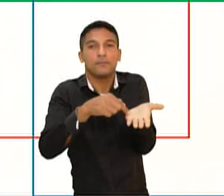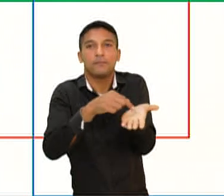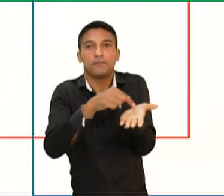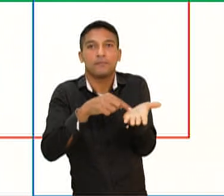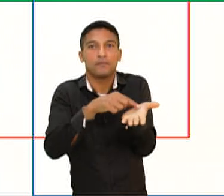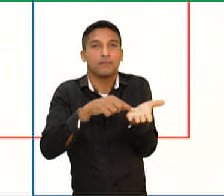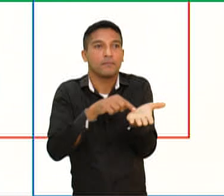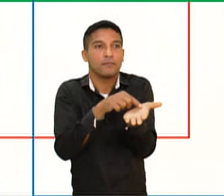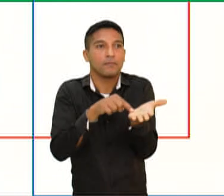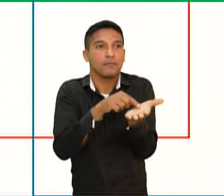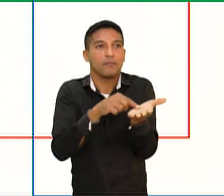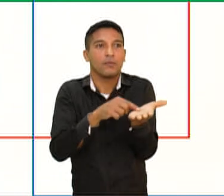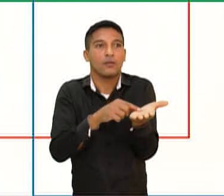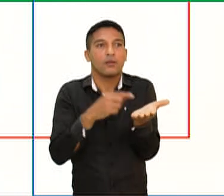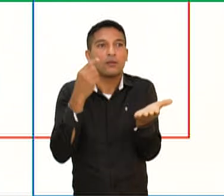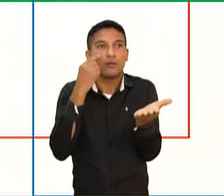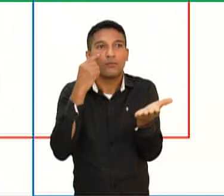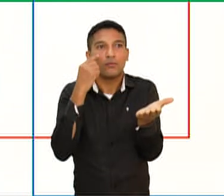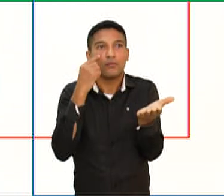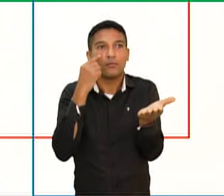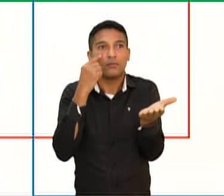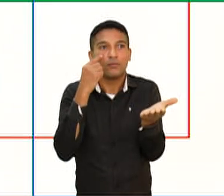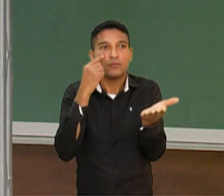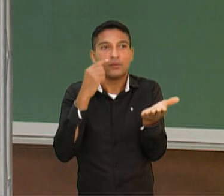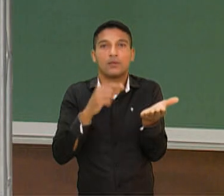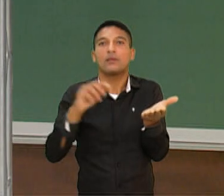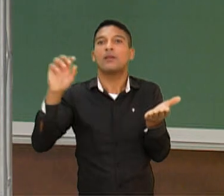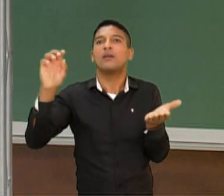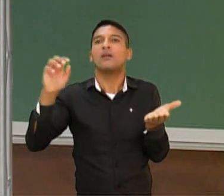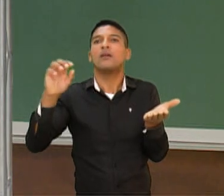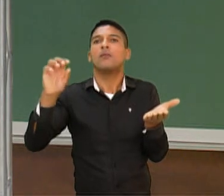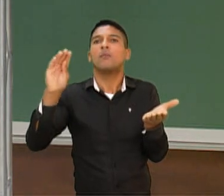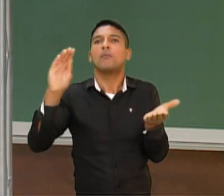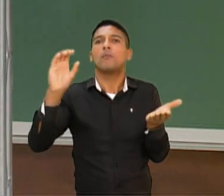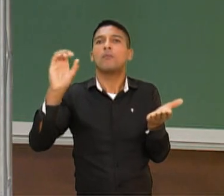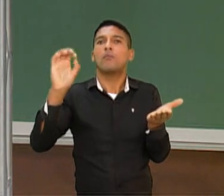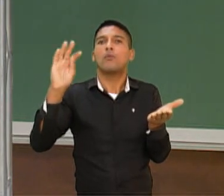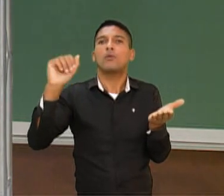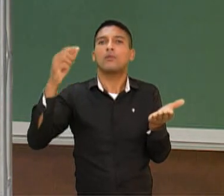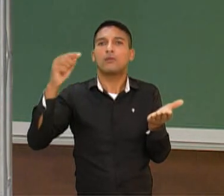eu tenho aqui o botão gustativo. E notem a presença de terminações